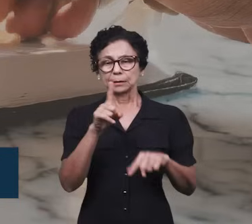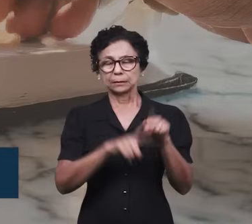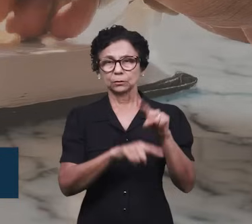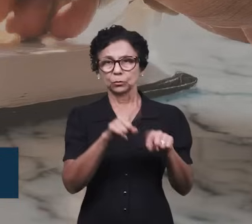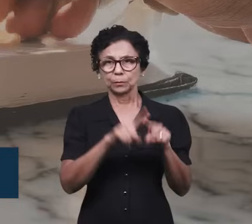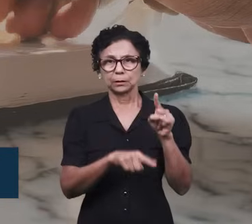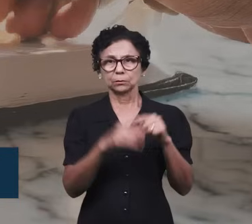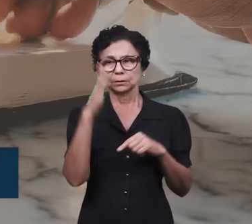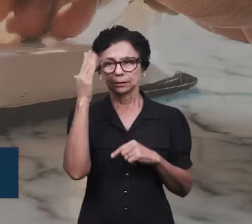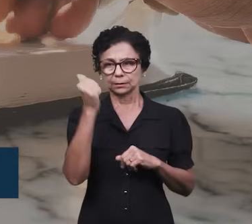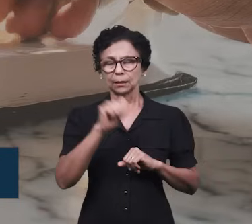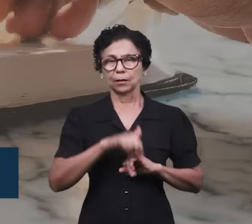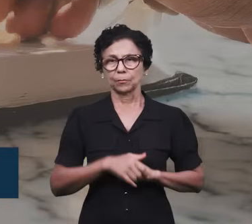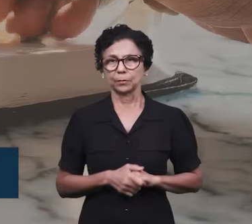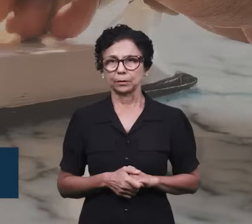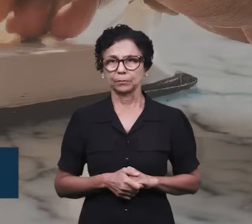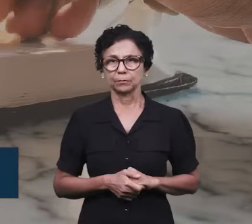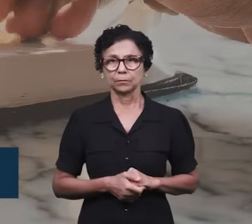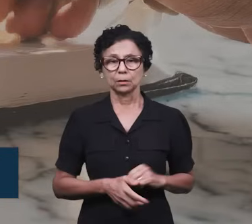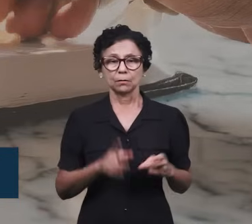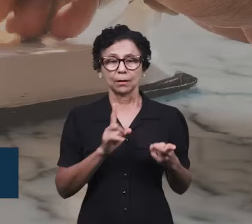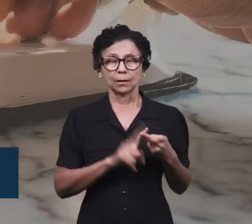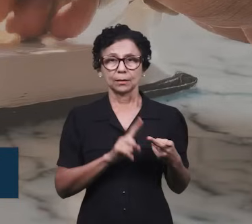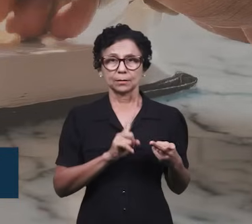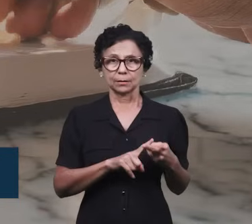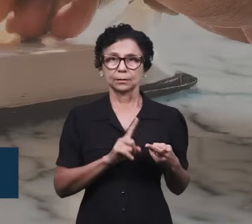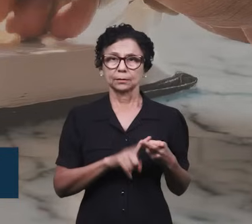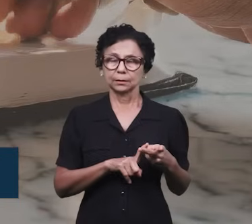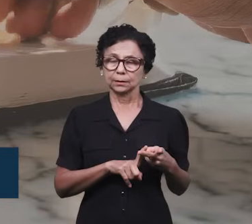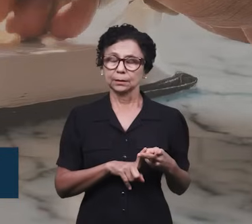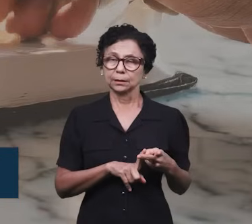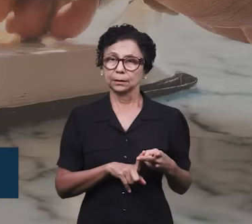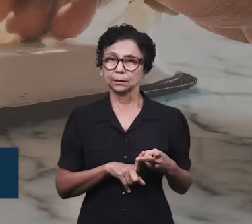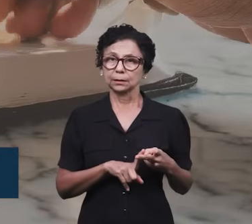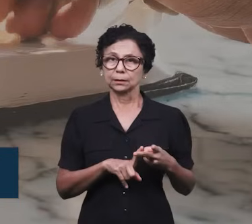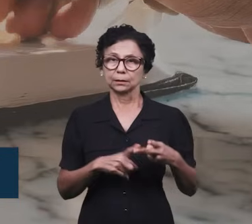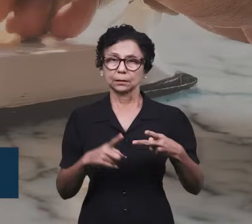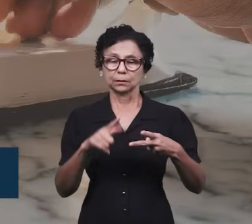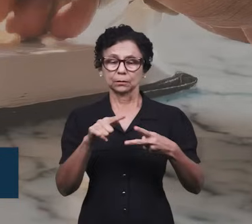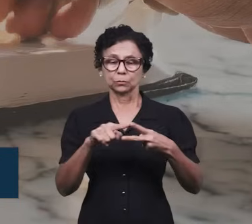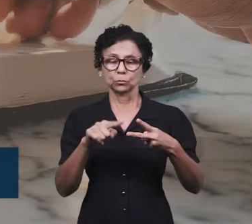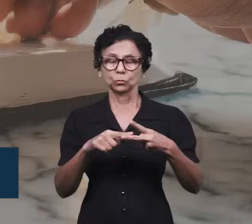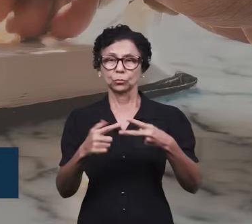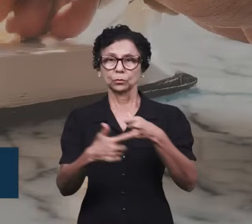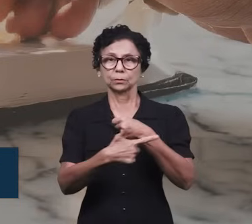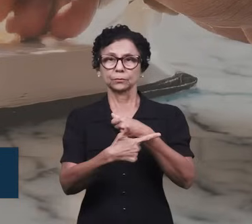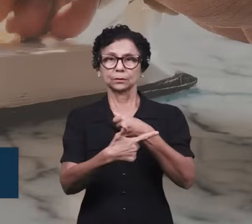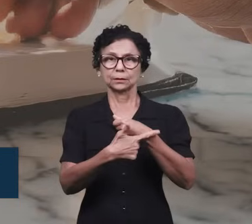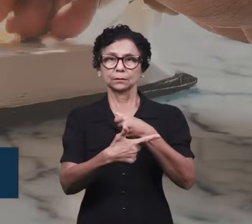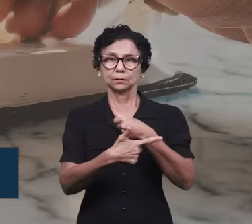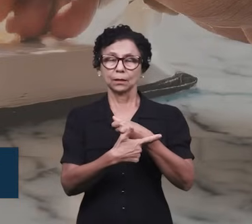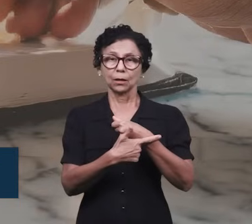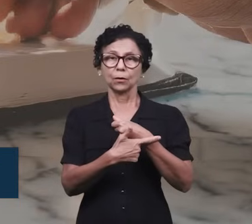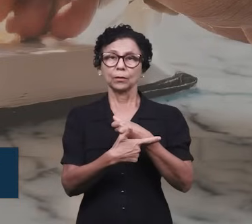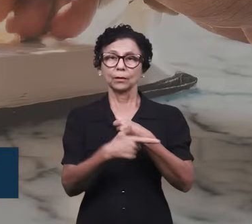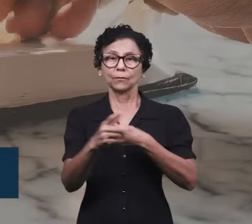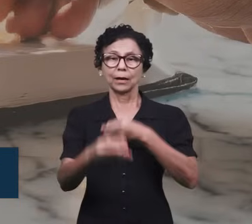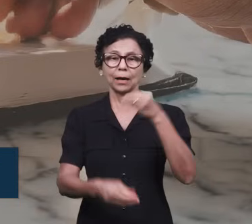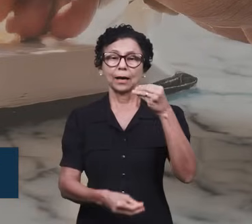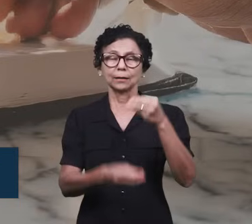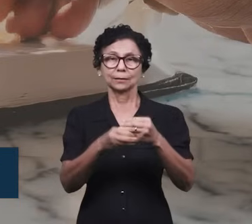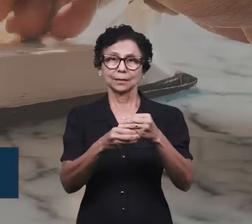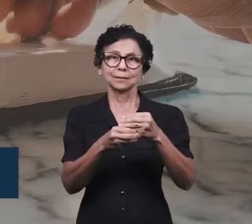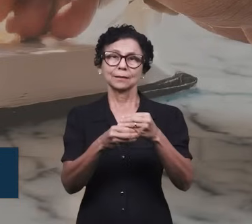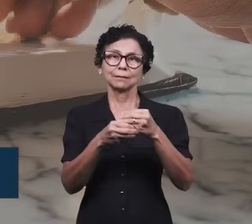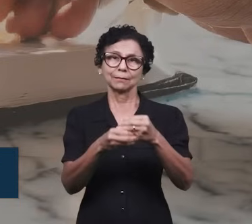que é professora e instrumentista, ela agrega uma função que vai nos